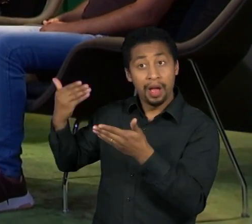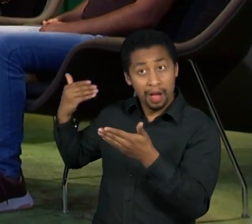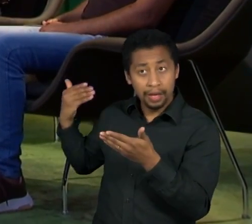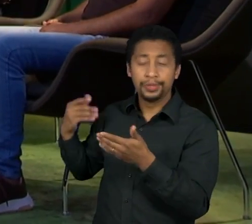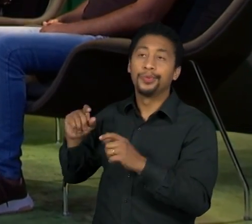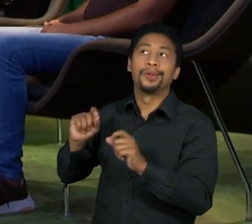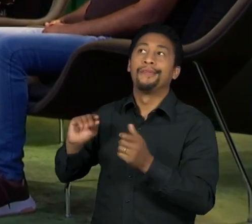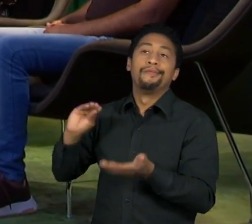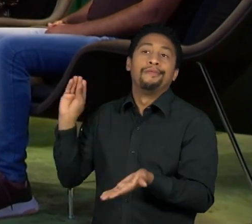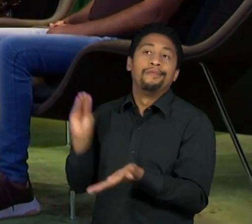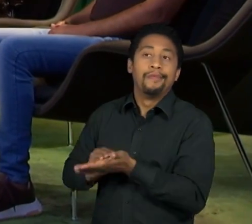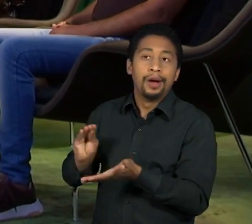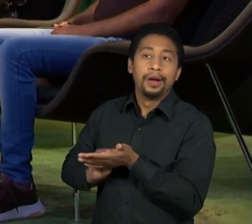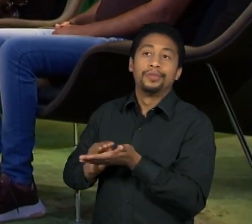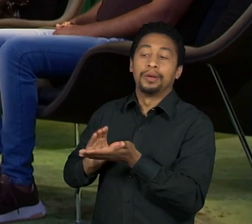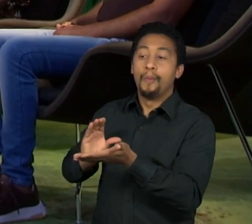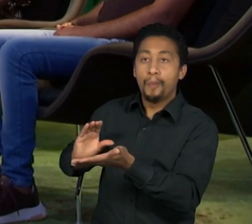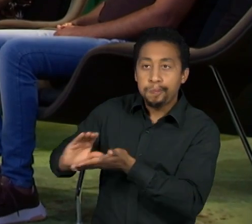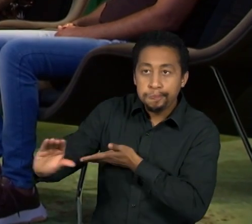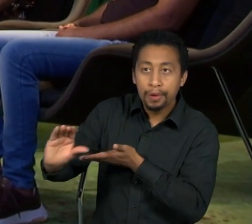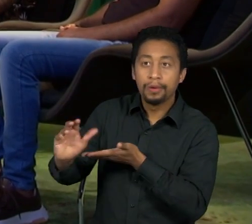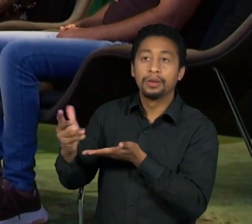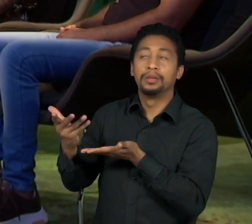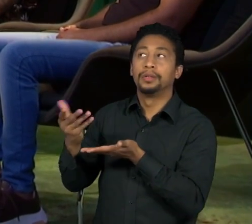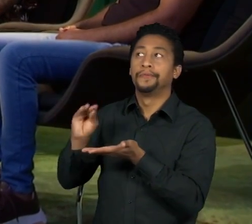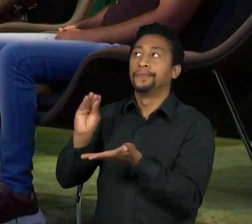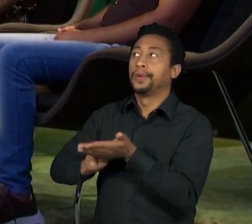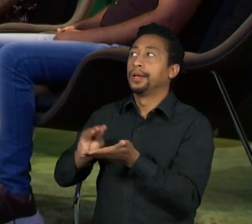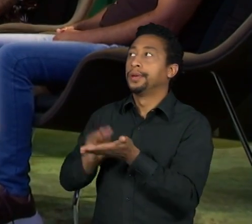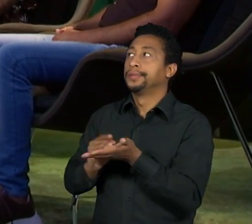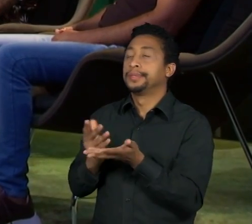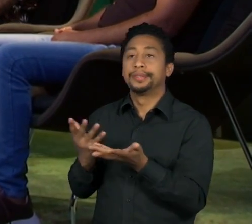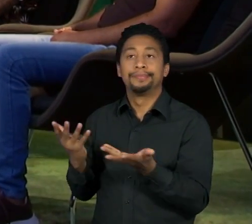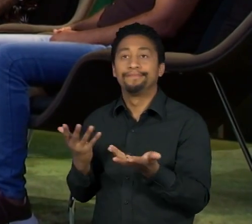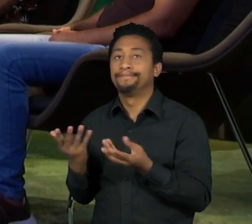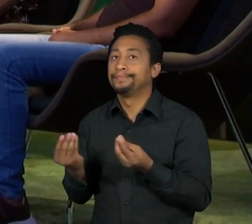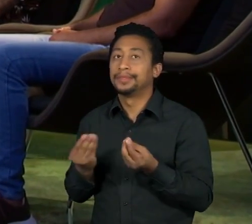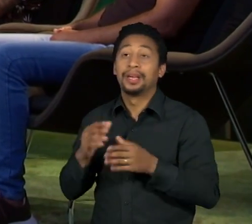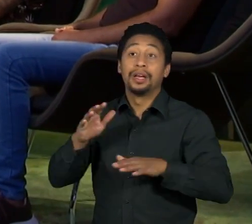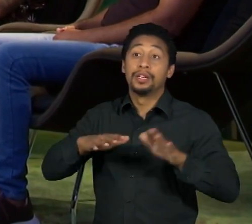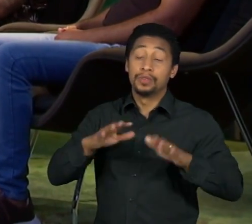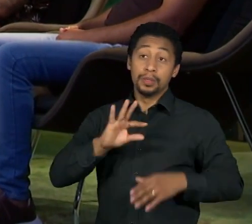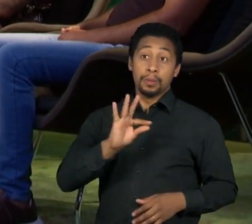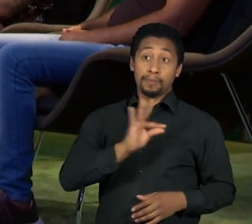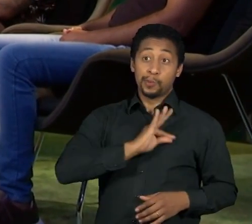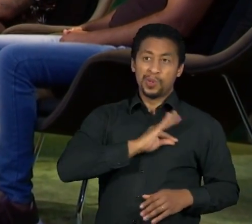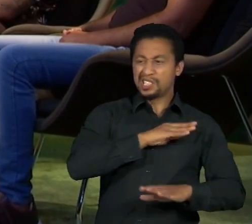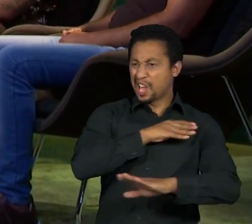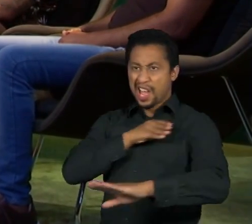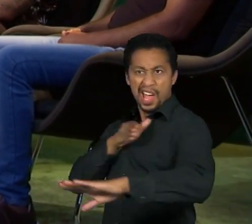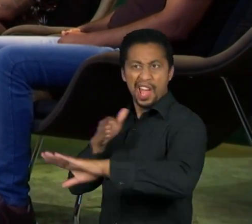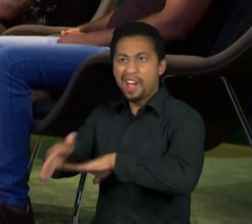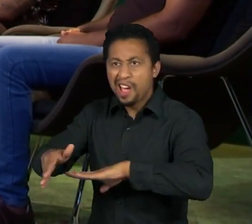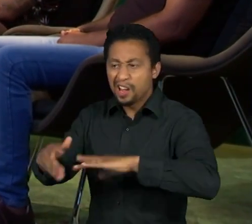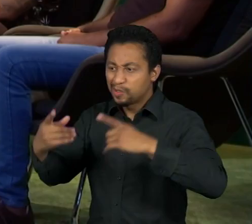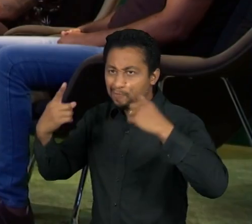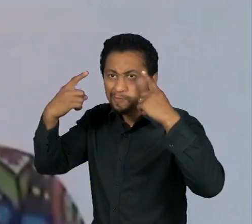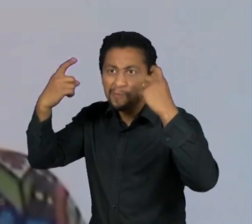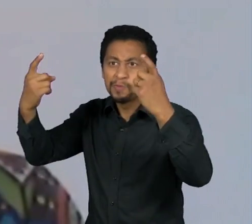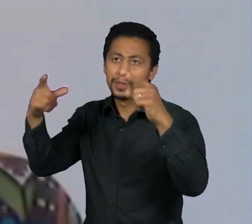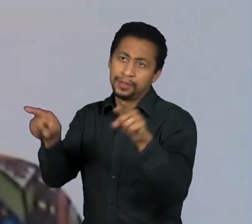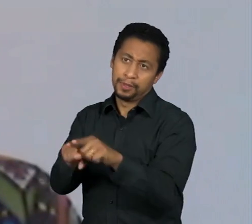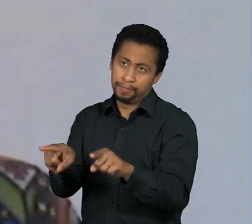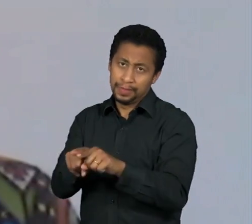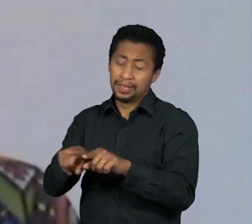de recursos, a gente fala de uma escola que muitas vezes é atacada por ação policial, a gente fala de uma escola que é refém